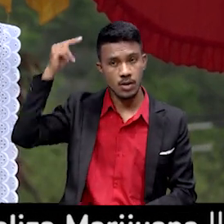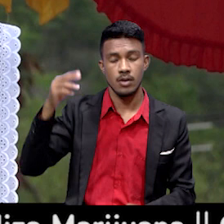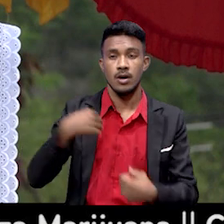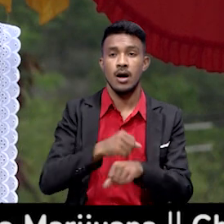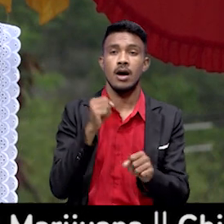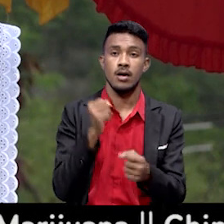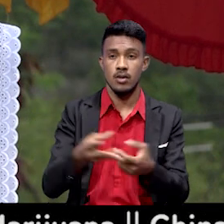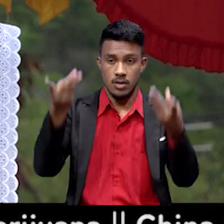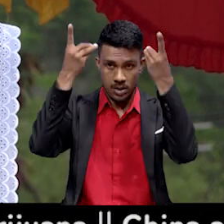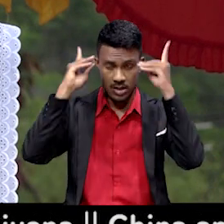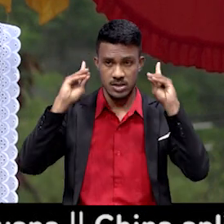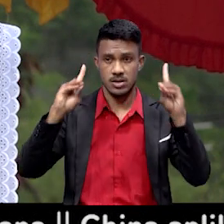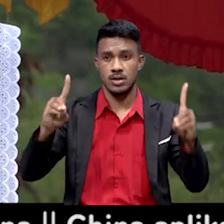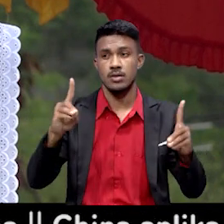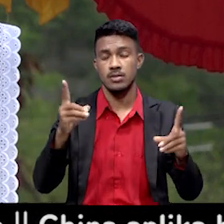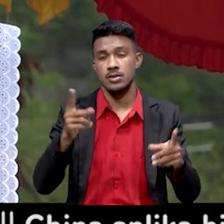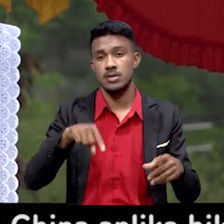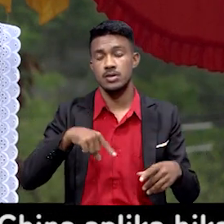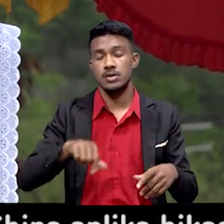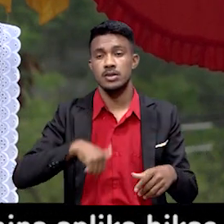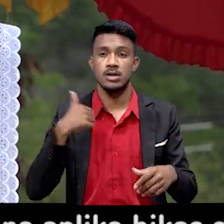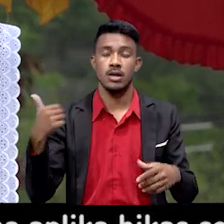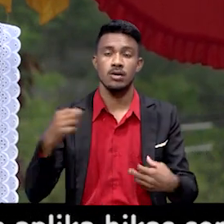Ami balung atau sai Rusia Timor Leste.